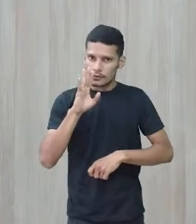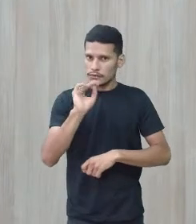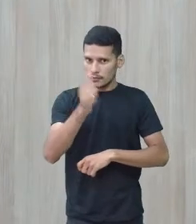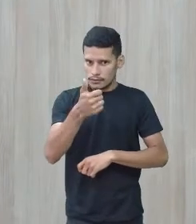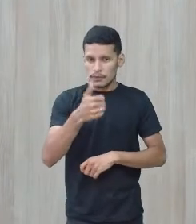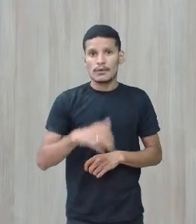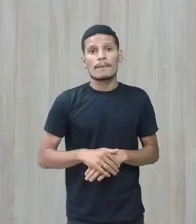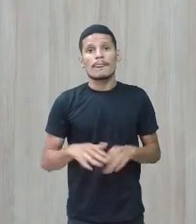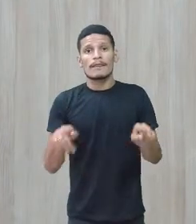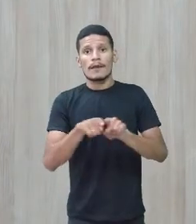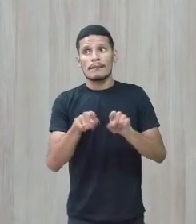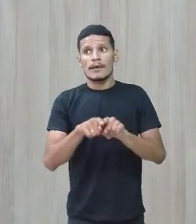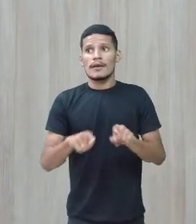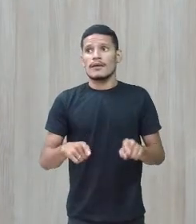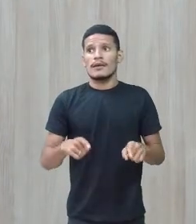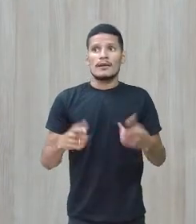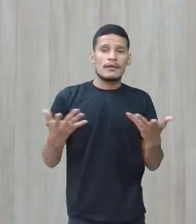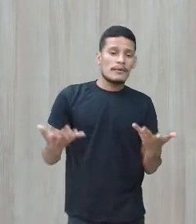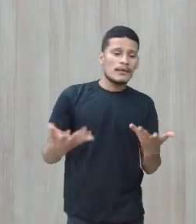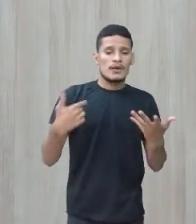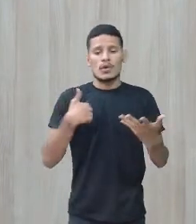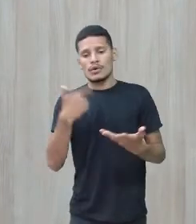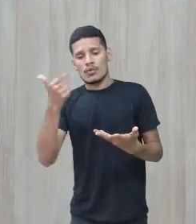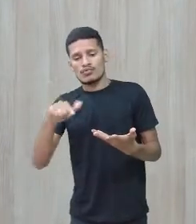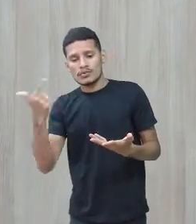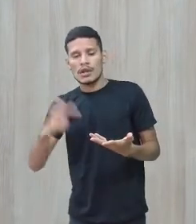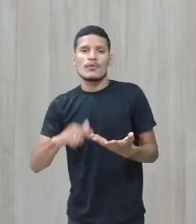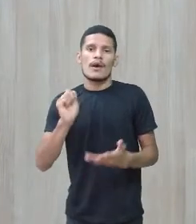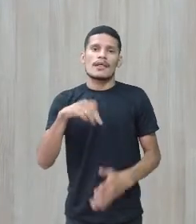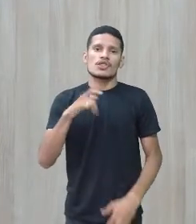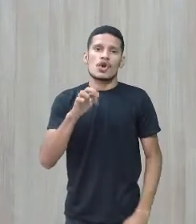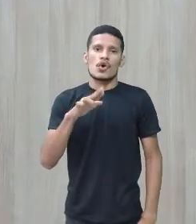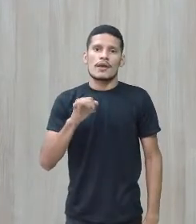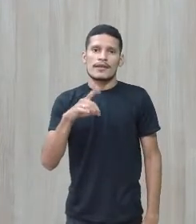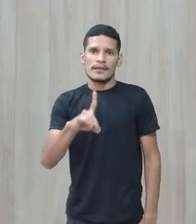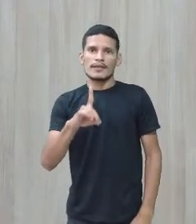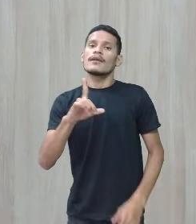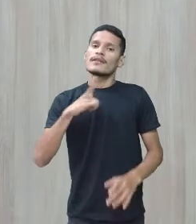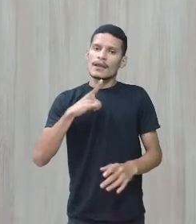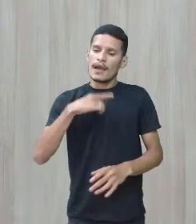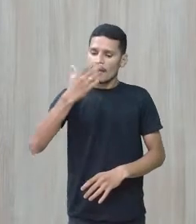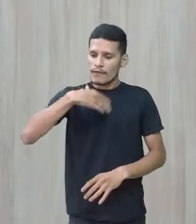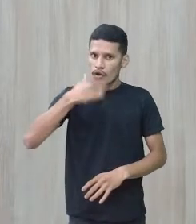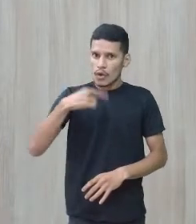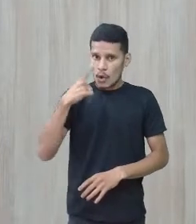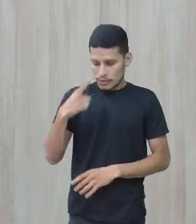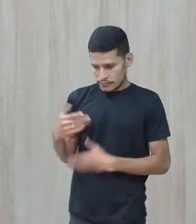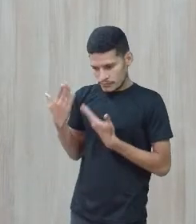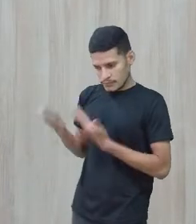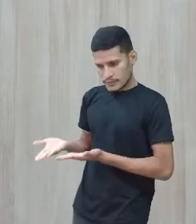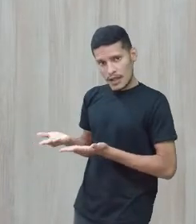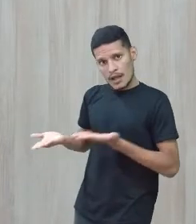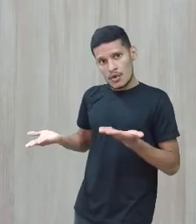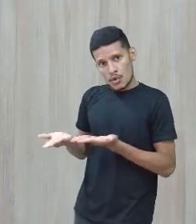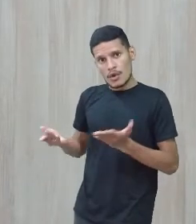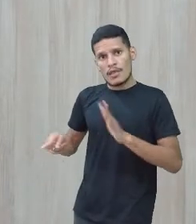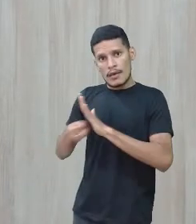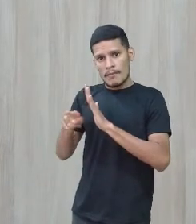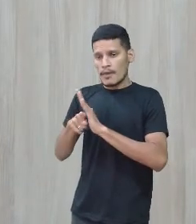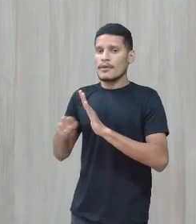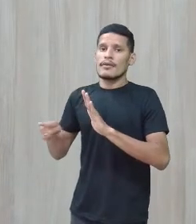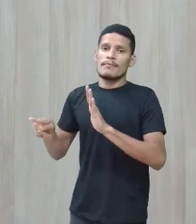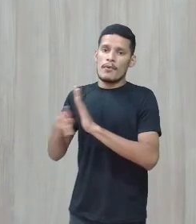E agora, beleza, não tenho Android, o que é que eu faço? Então, eu tenho iPhone. Billy vai jogar agora aí para vocês também